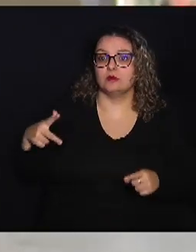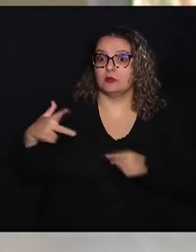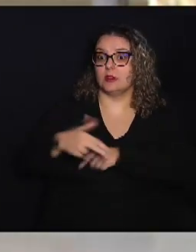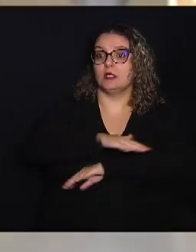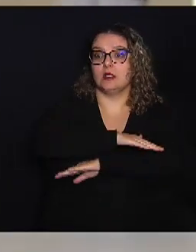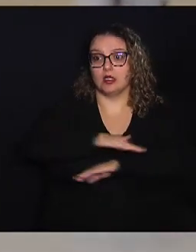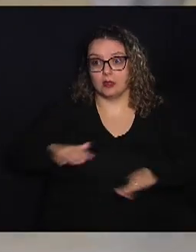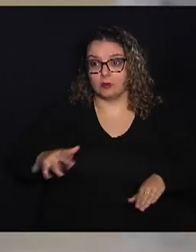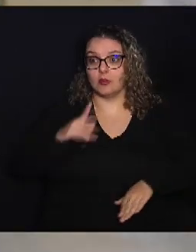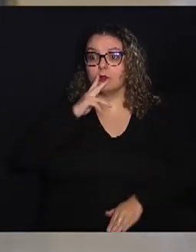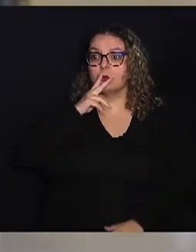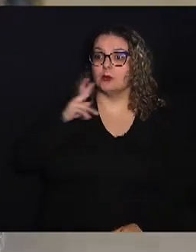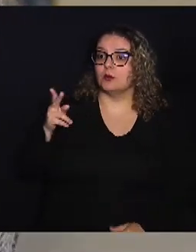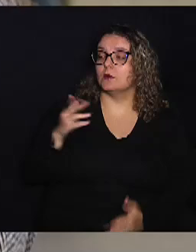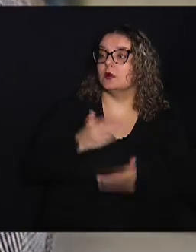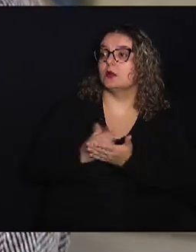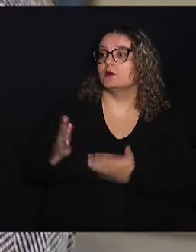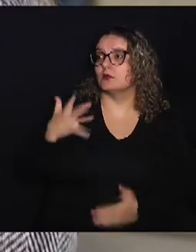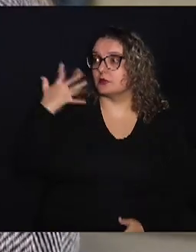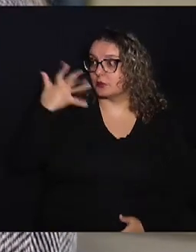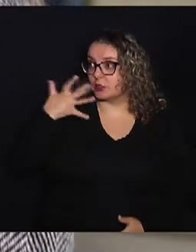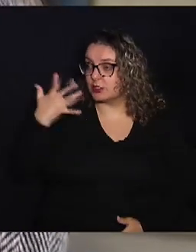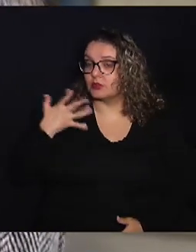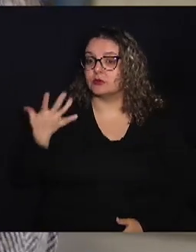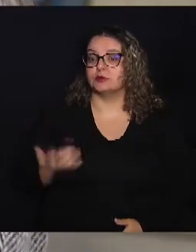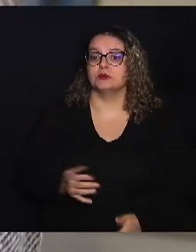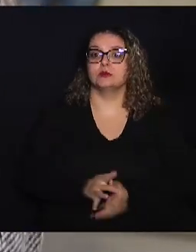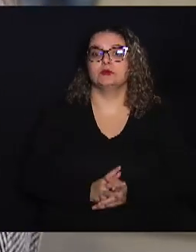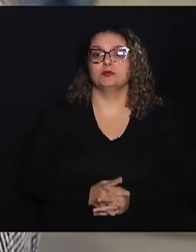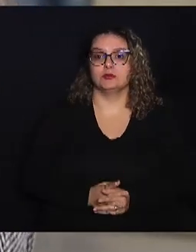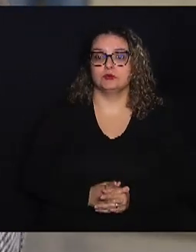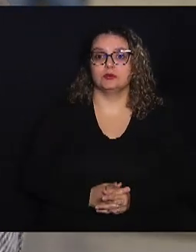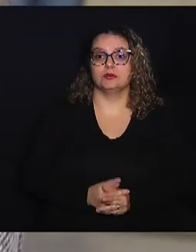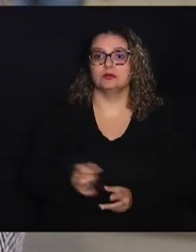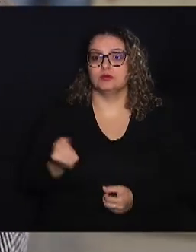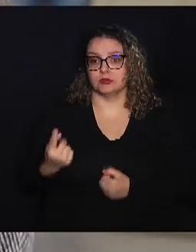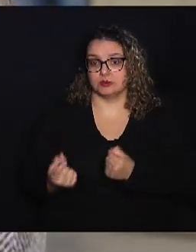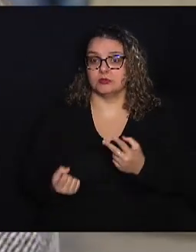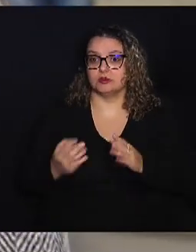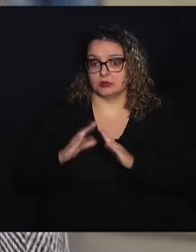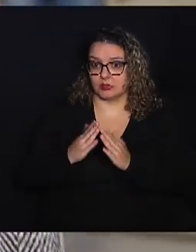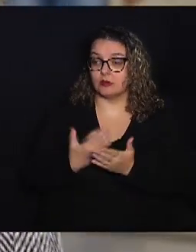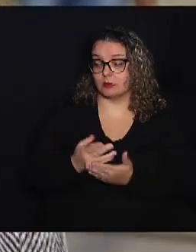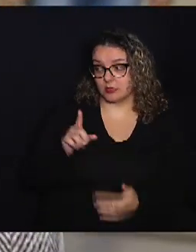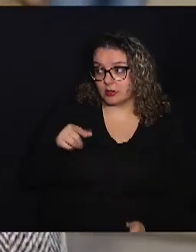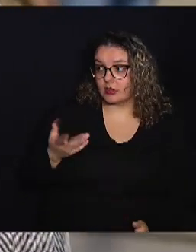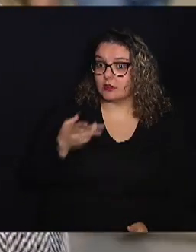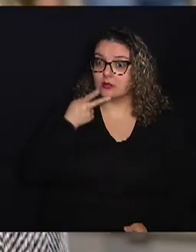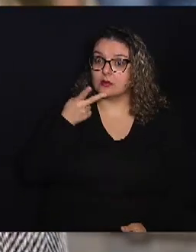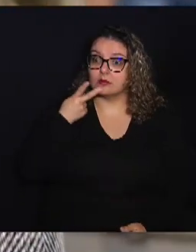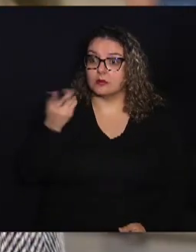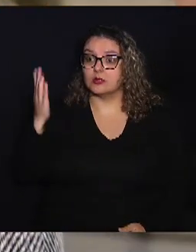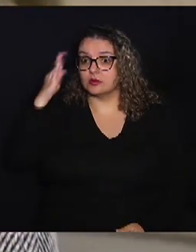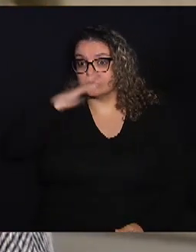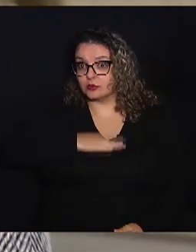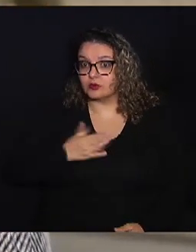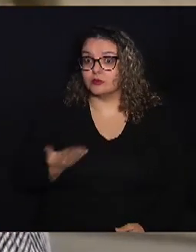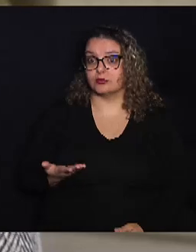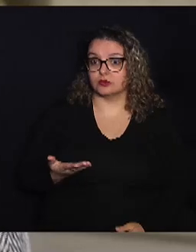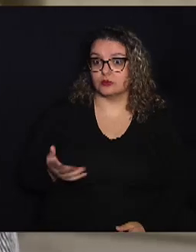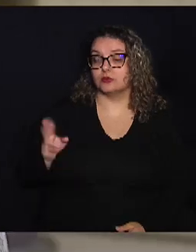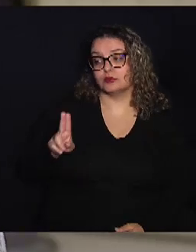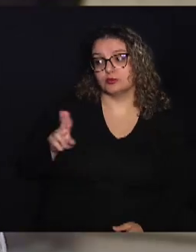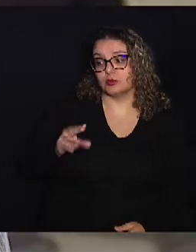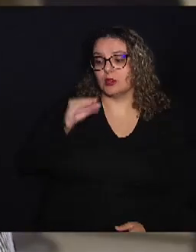nós iniciamos as palestras em algumas escolas, para falar os malefícios do uso do